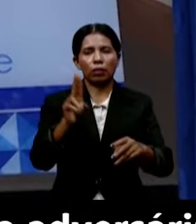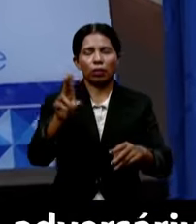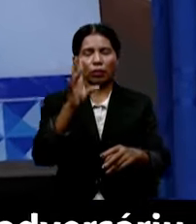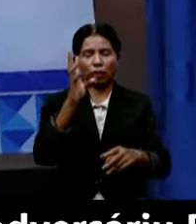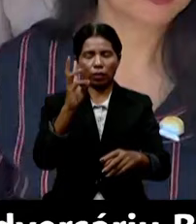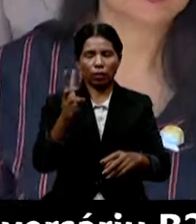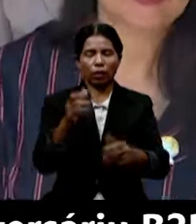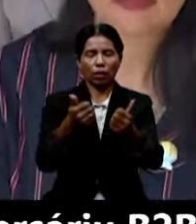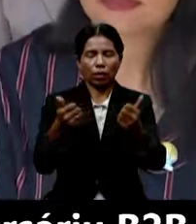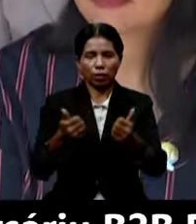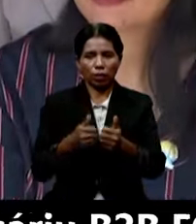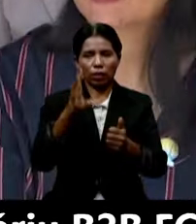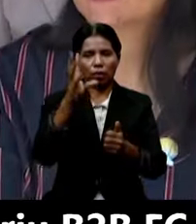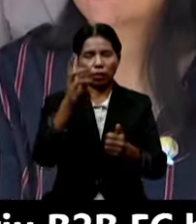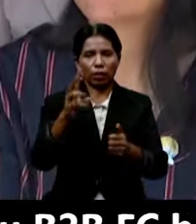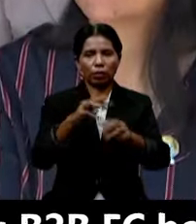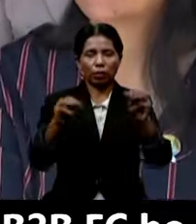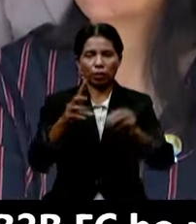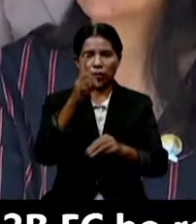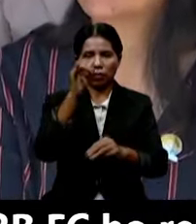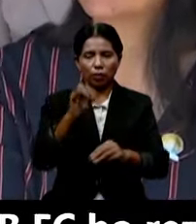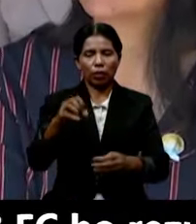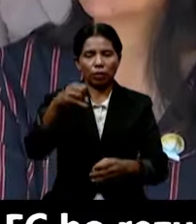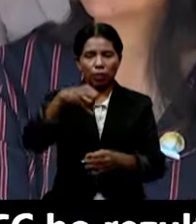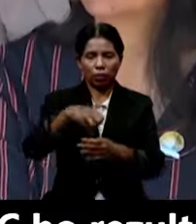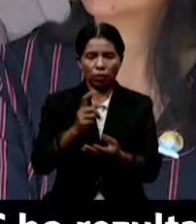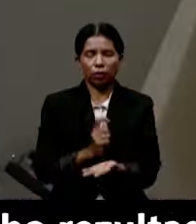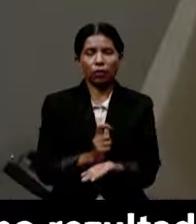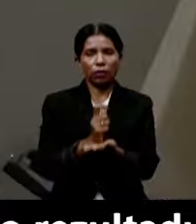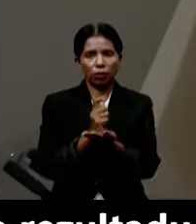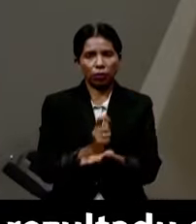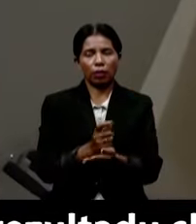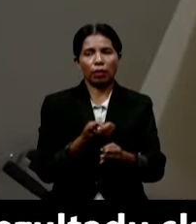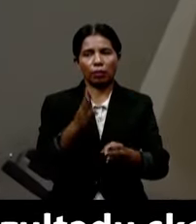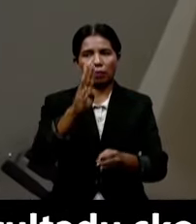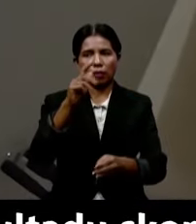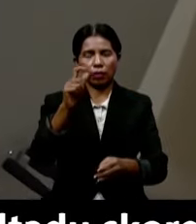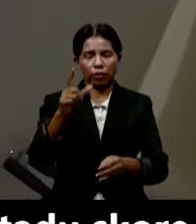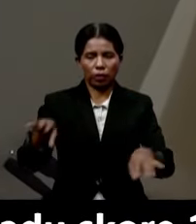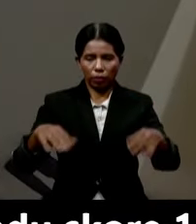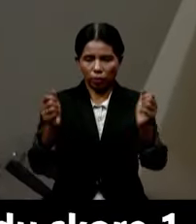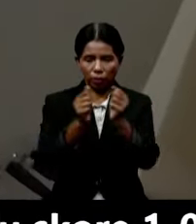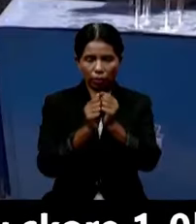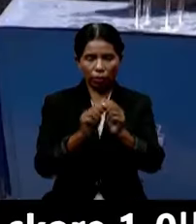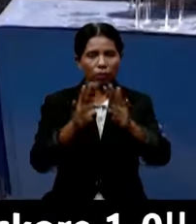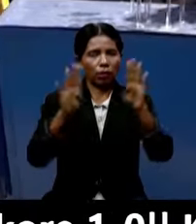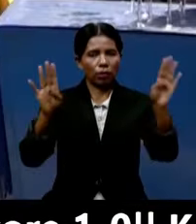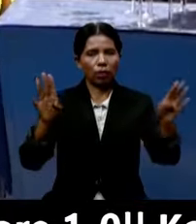no agência nem, e o município dele inclui a Tauru. Ter plano para o futuro, bem se telemos se esforço, onde lo que